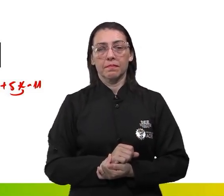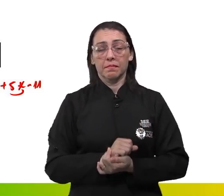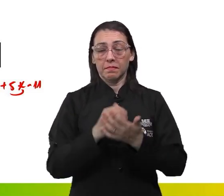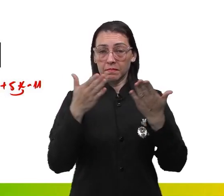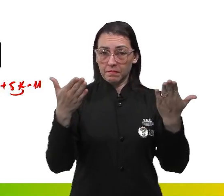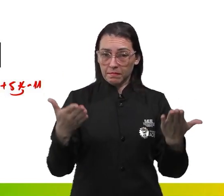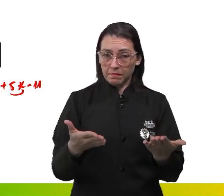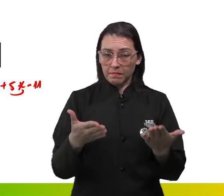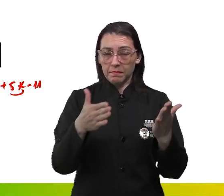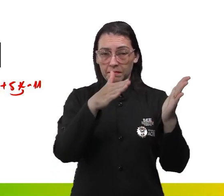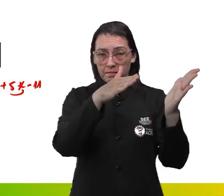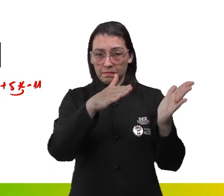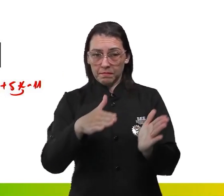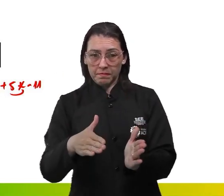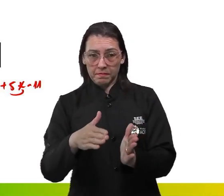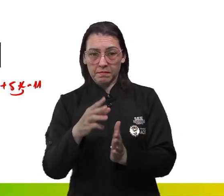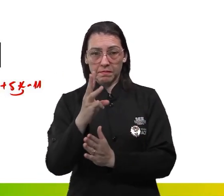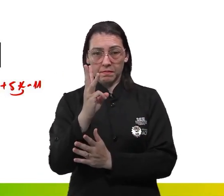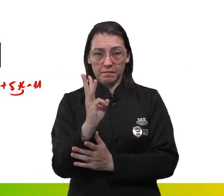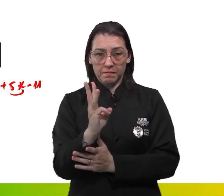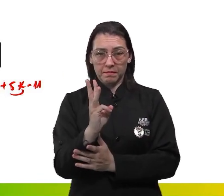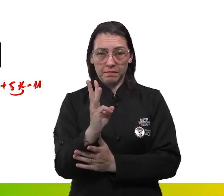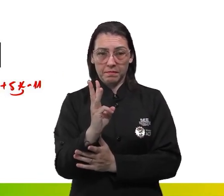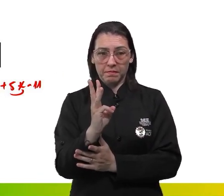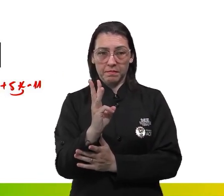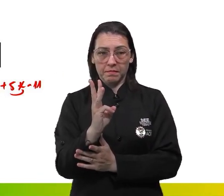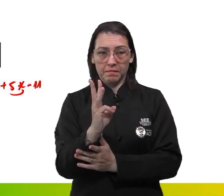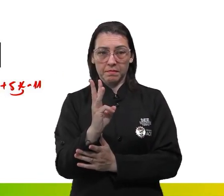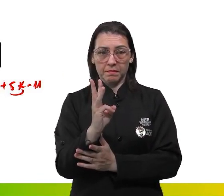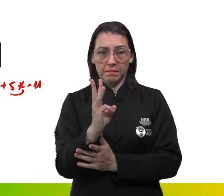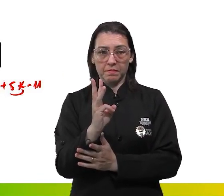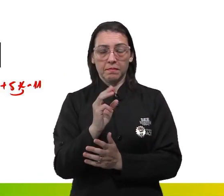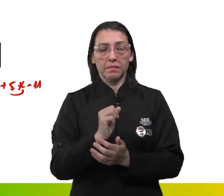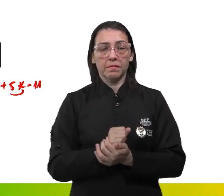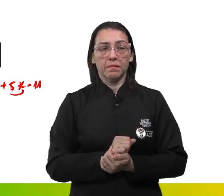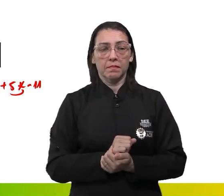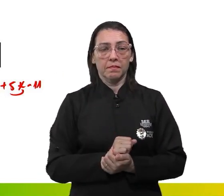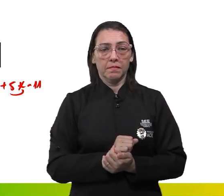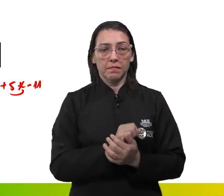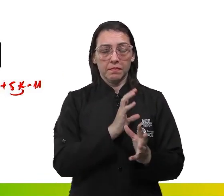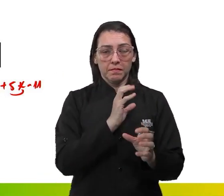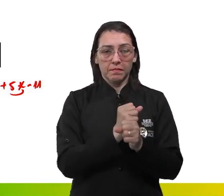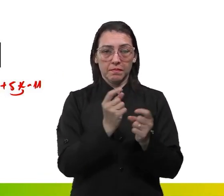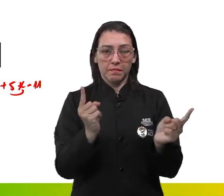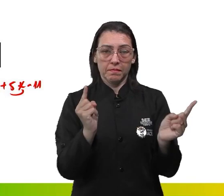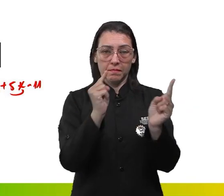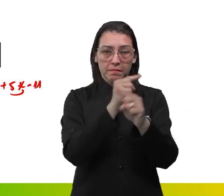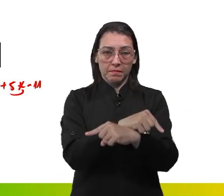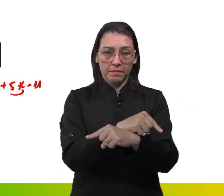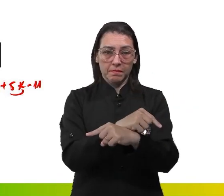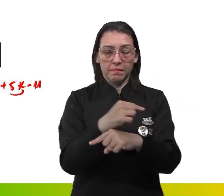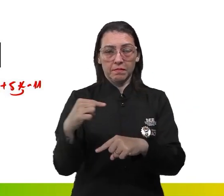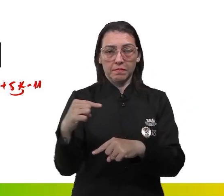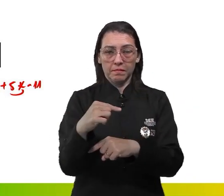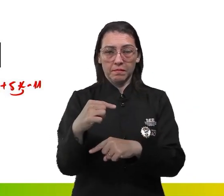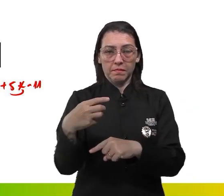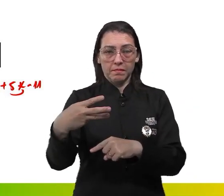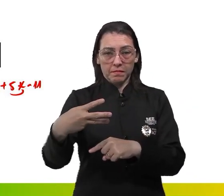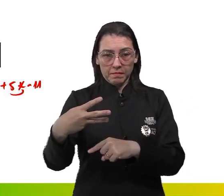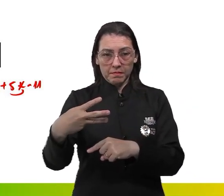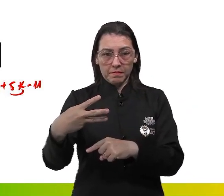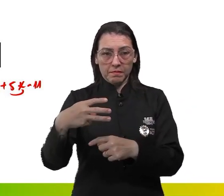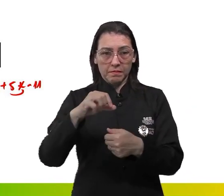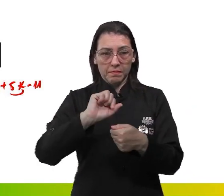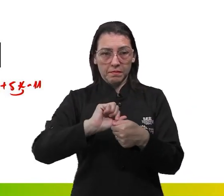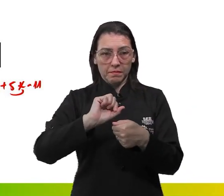Agora eu quero eliminar esse 3 aqui do primeiro membro da equação. Eu vou somar o inverso dele, que é menos 3. Se eu fizer